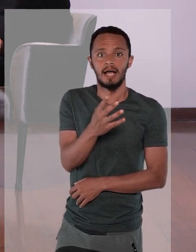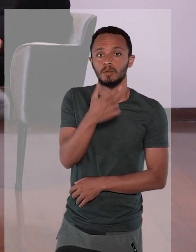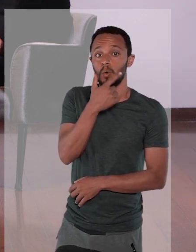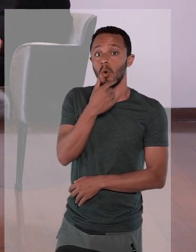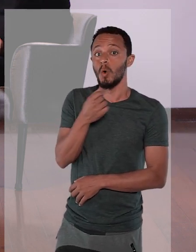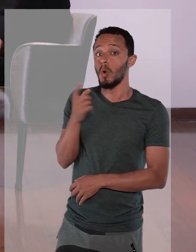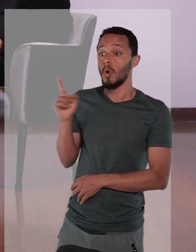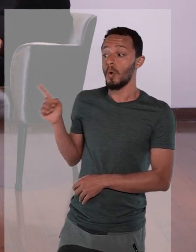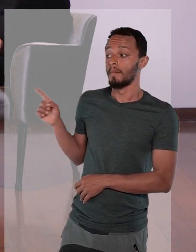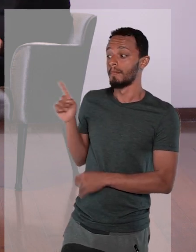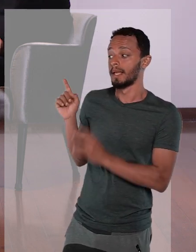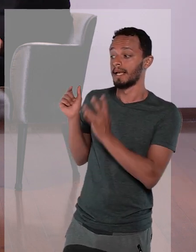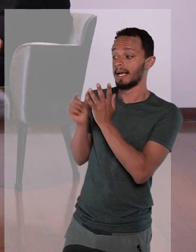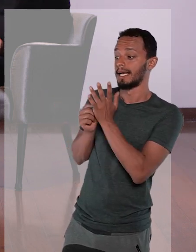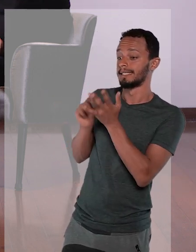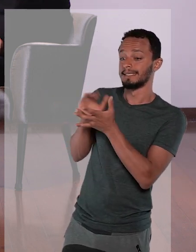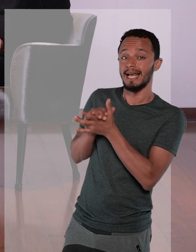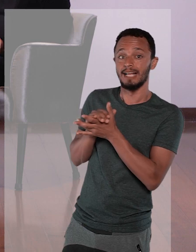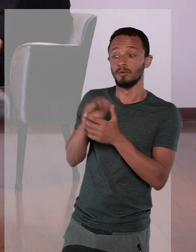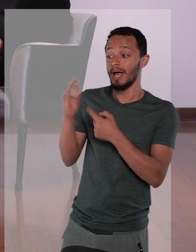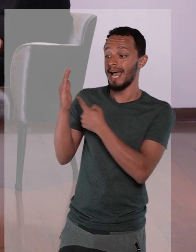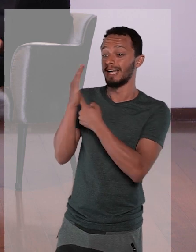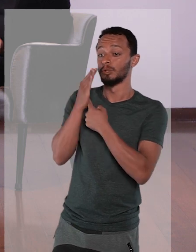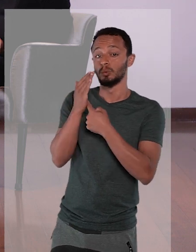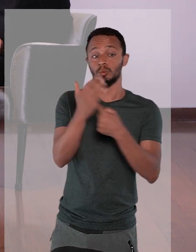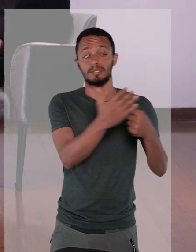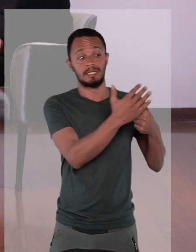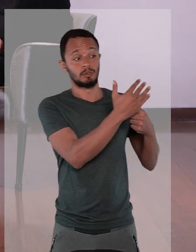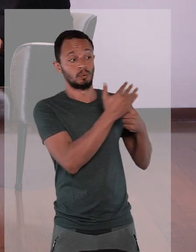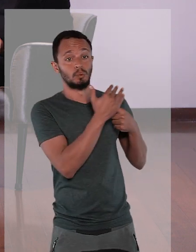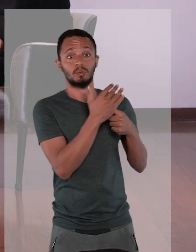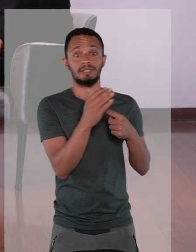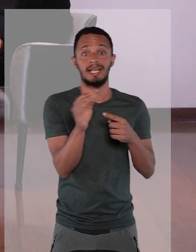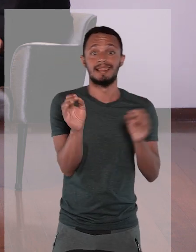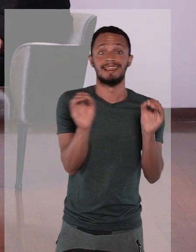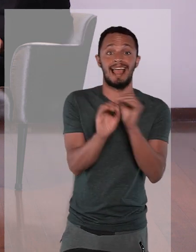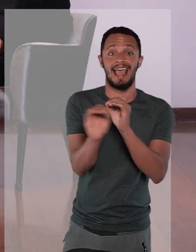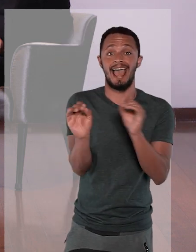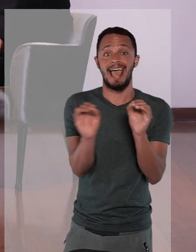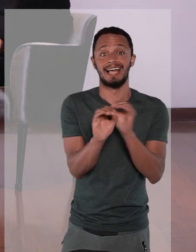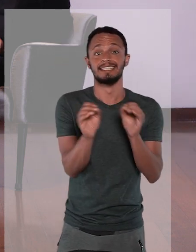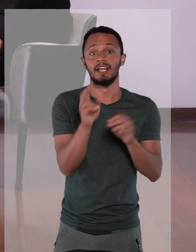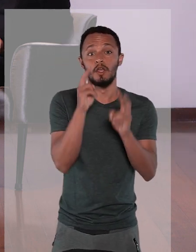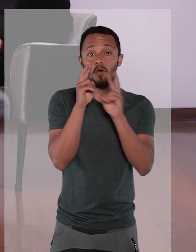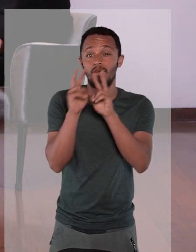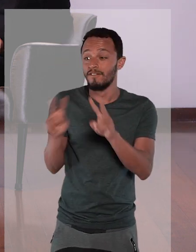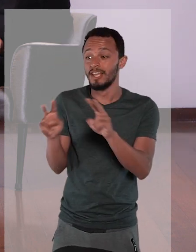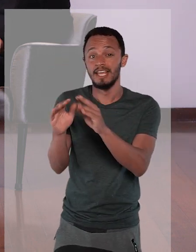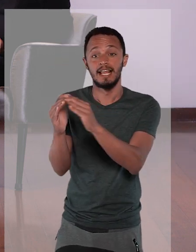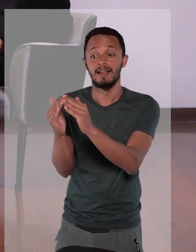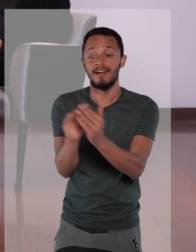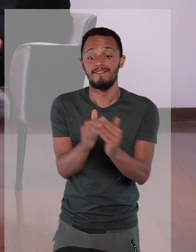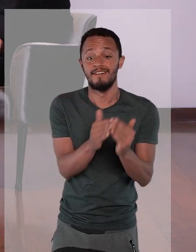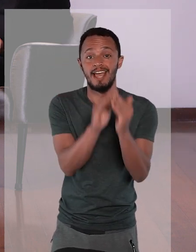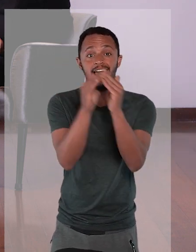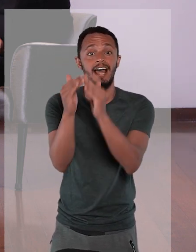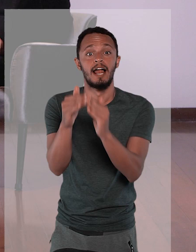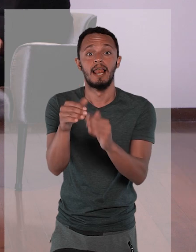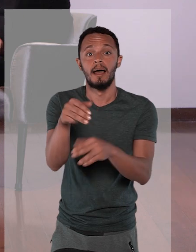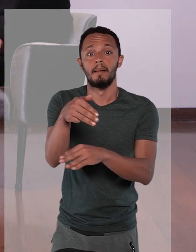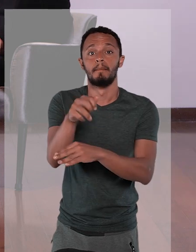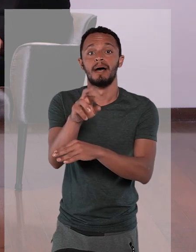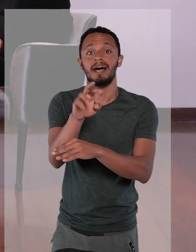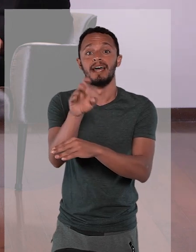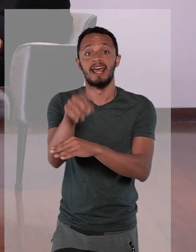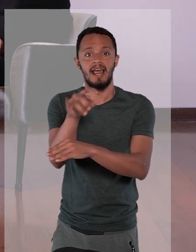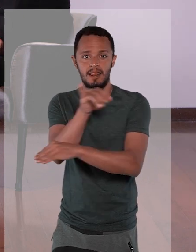em casa, sem ajuda, sem nada. Eu vi isso no Complexo da Maré, lá no Rio, várias vezes, não foi 1 nem 2. Então, assim,